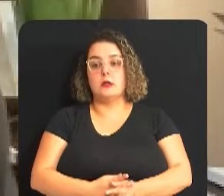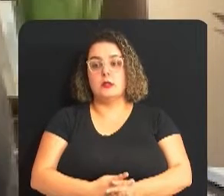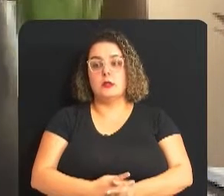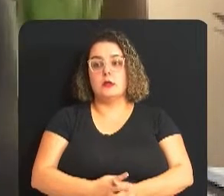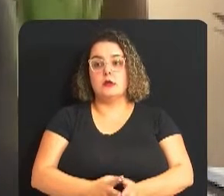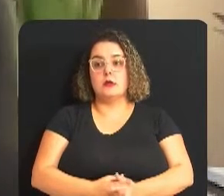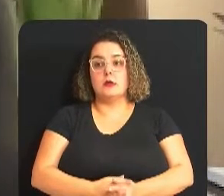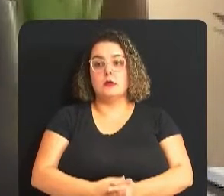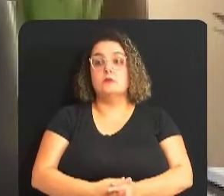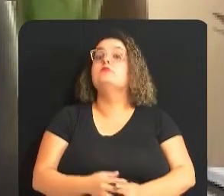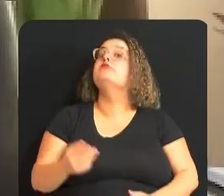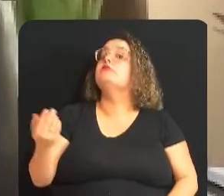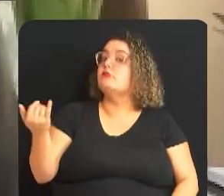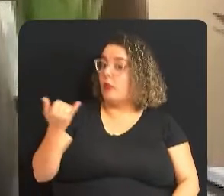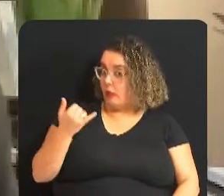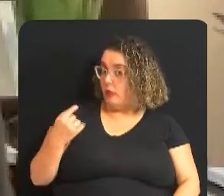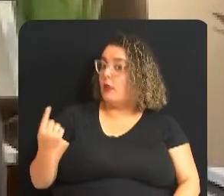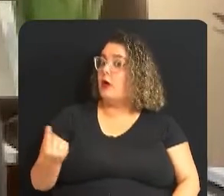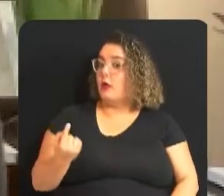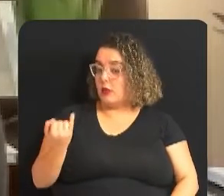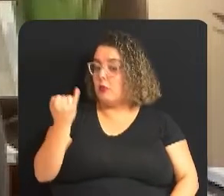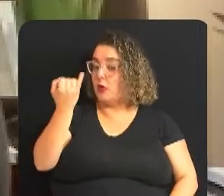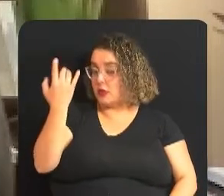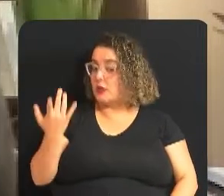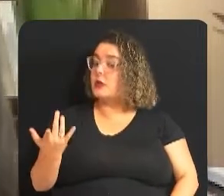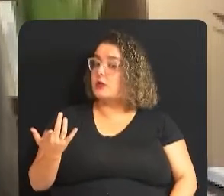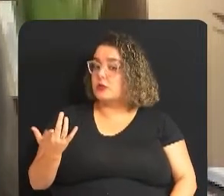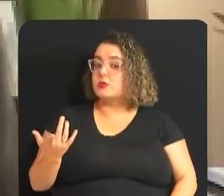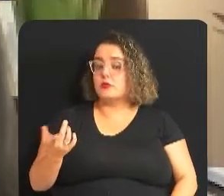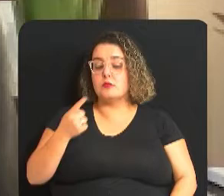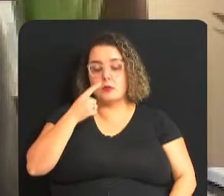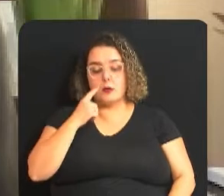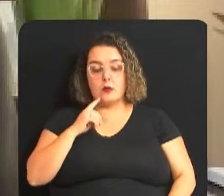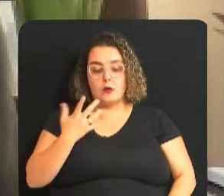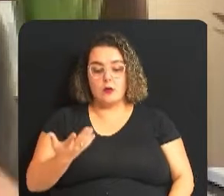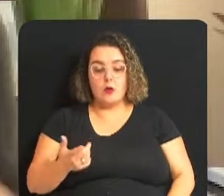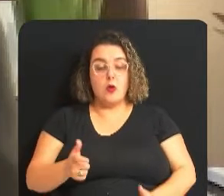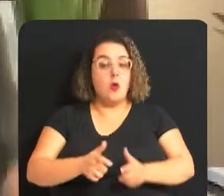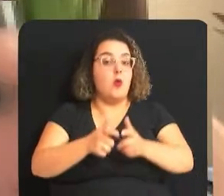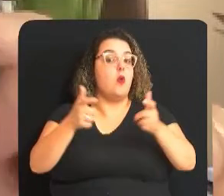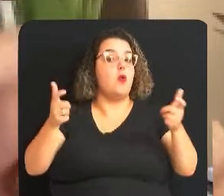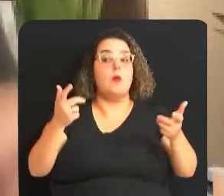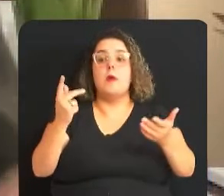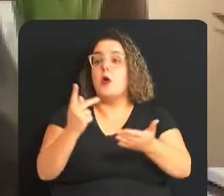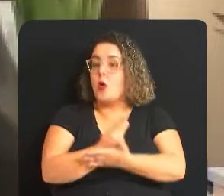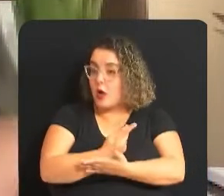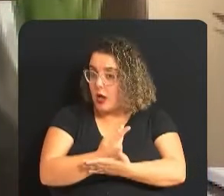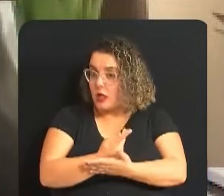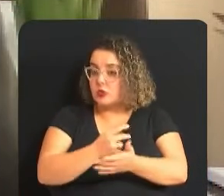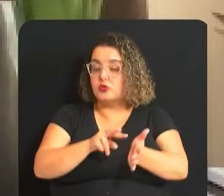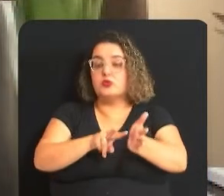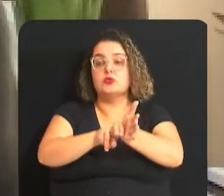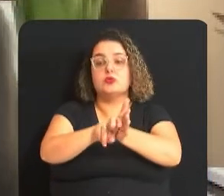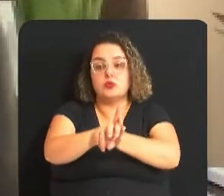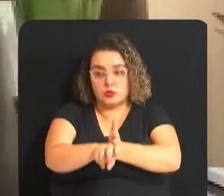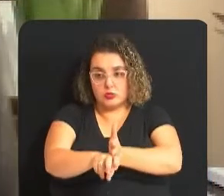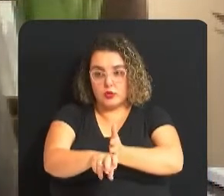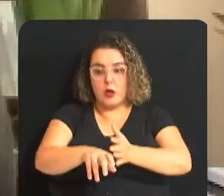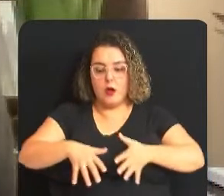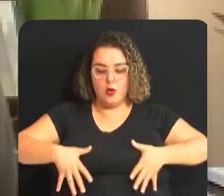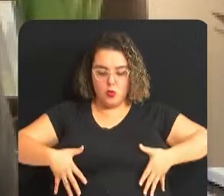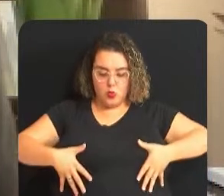Você falou uma coisa importante, Viviane, que é assim, os maiores erros de diagnóstico são no abdômen.